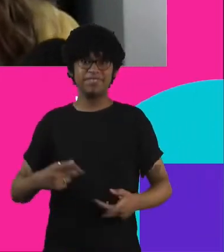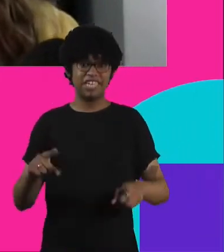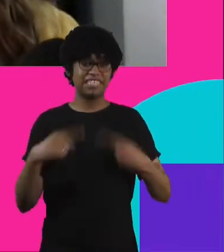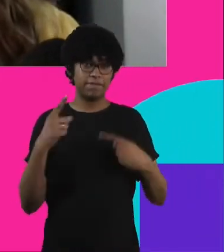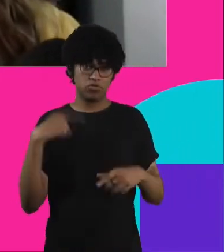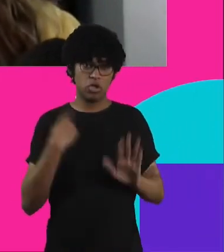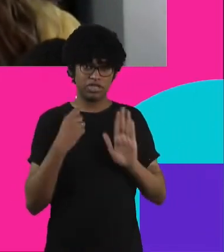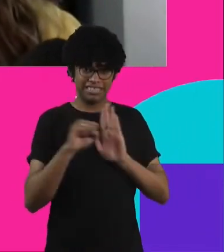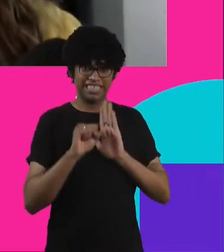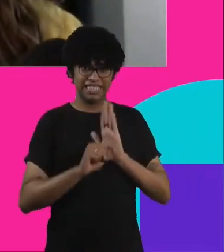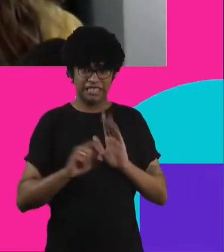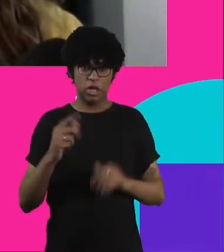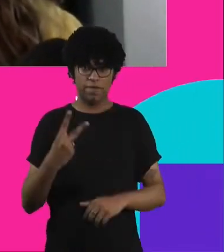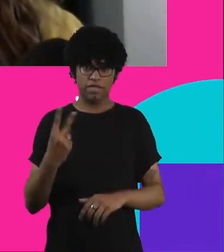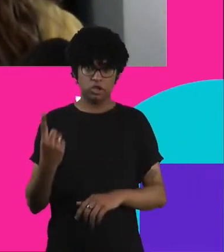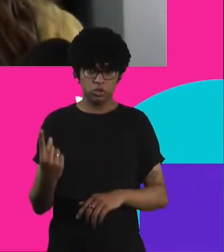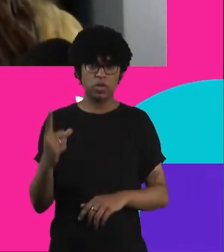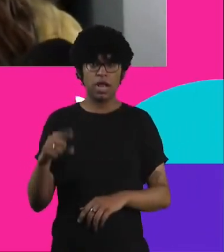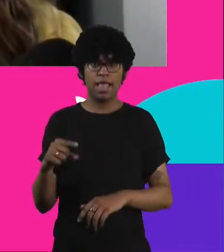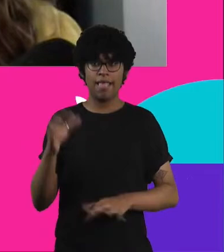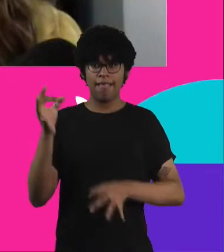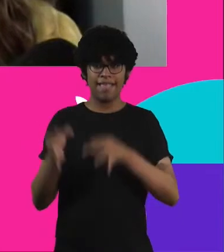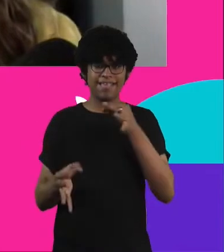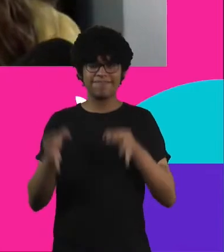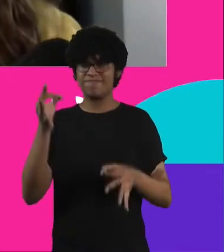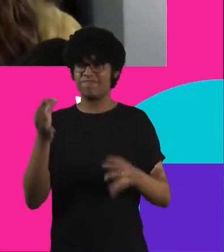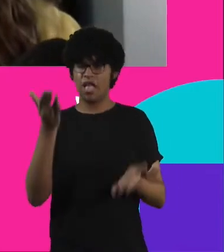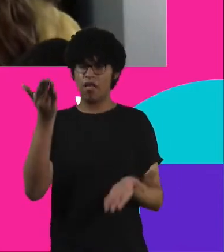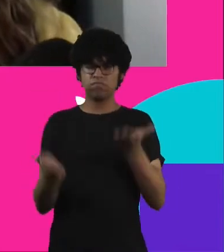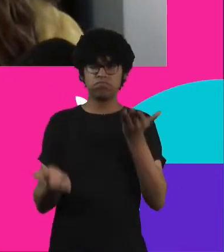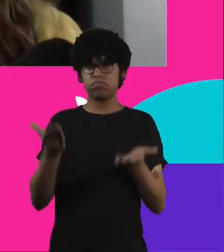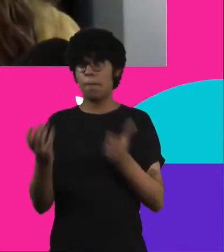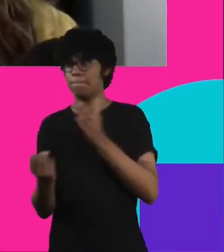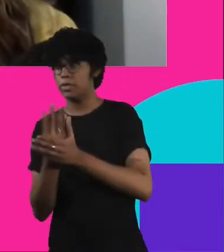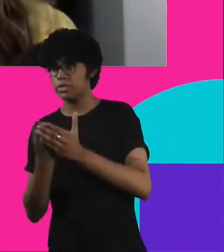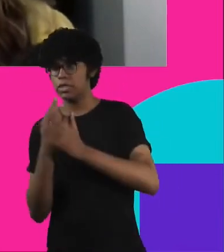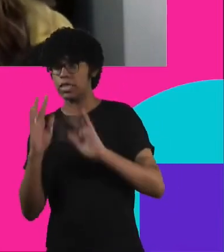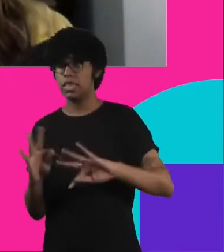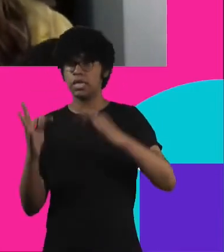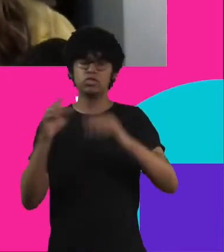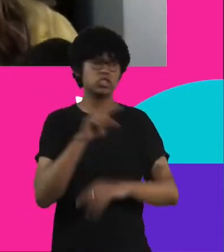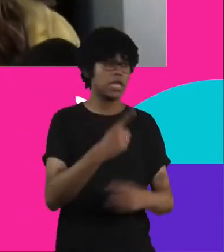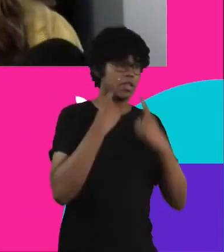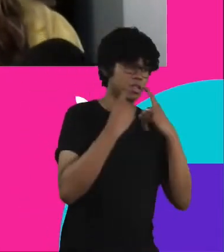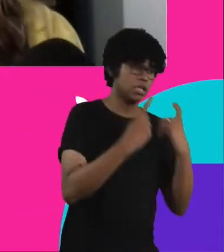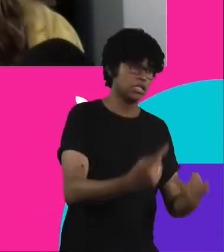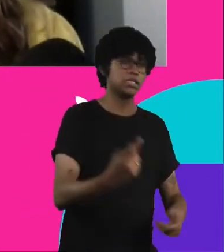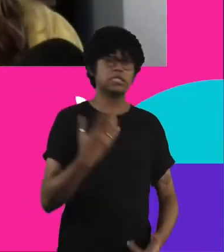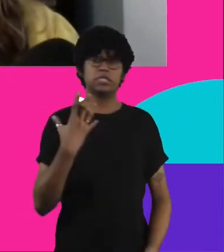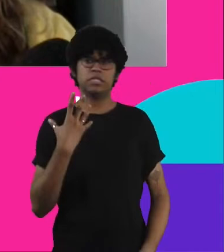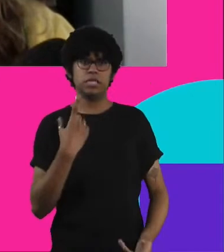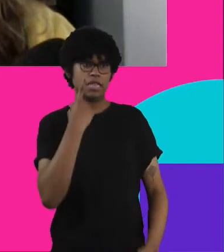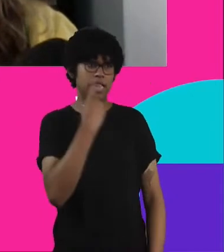XXI, entendo eu, é equilibrar essas relações da produção de tecnologia com interesses éticos e os interesses